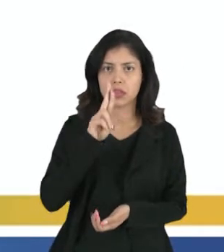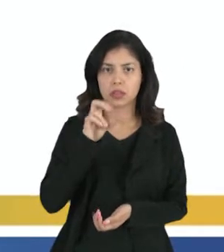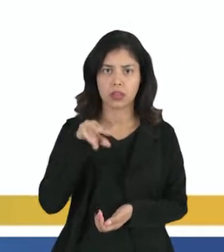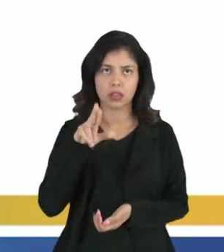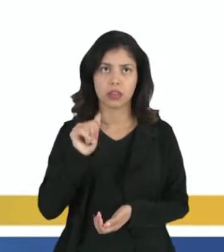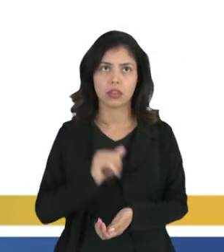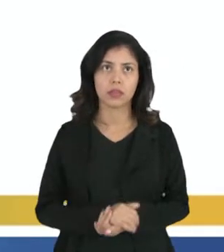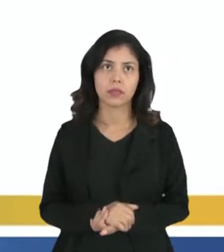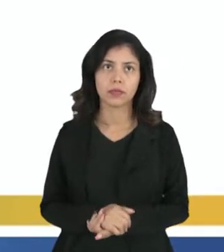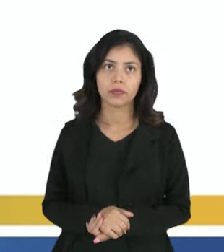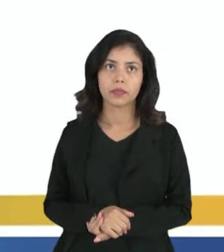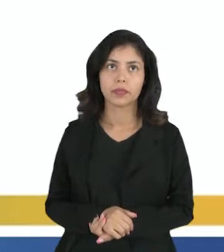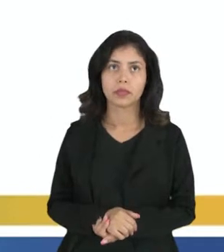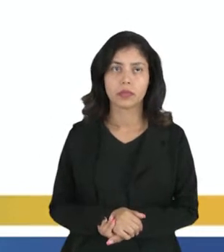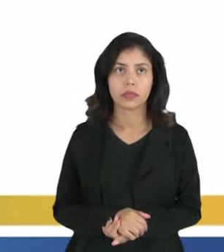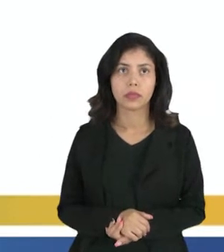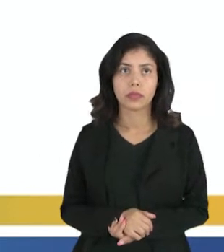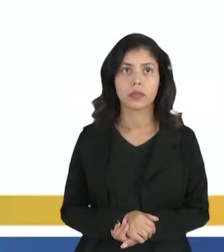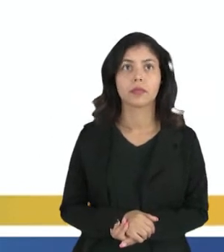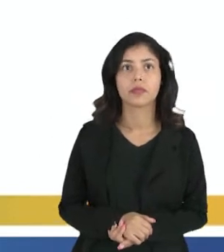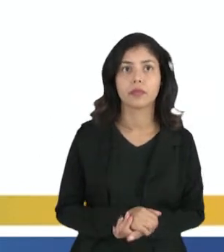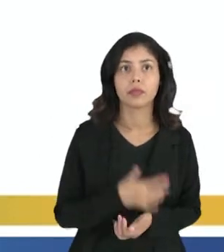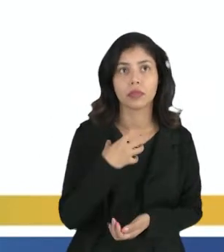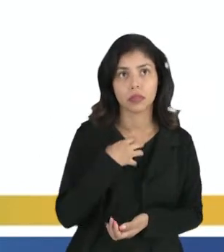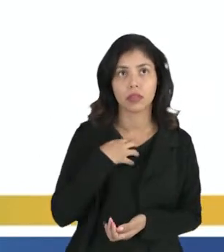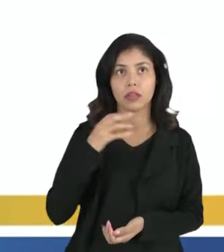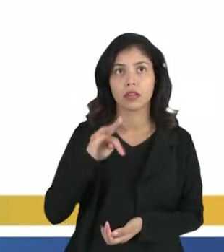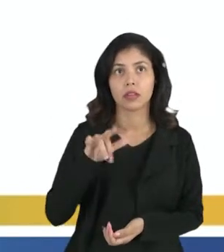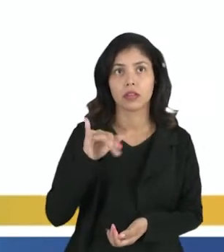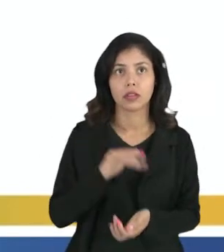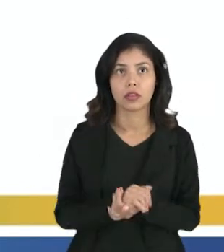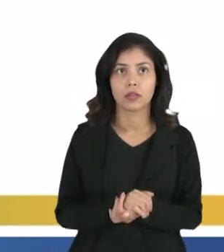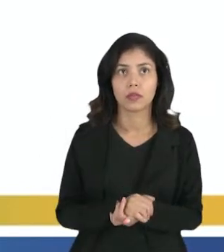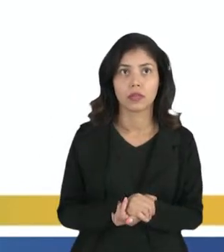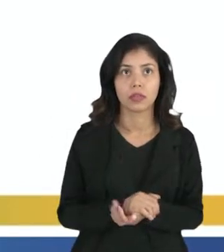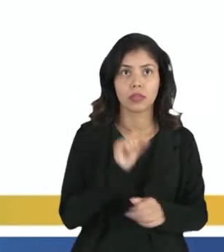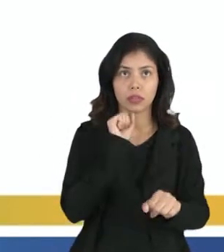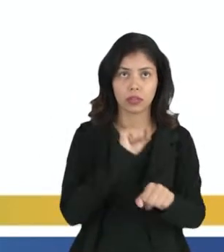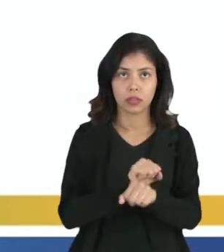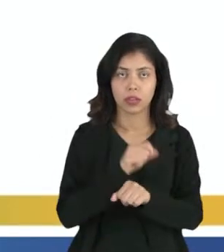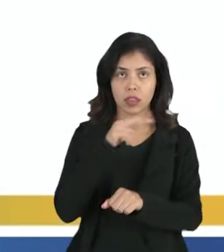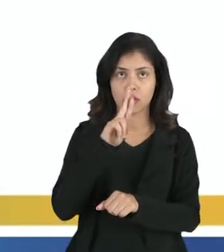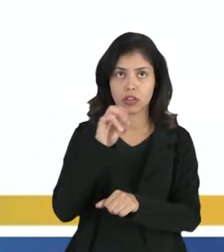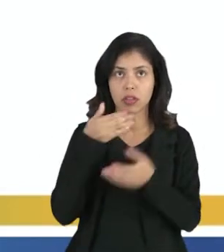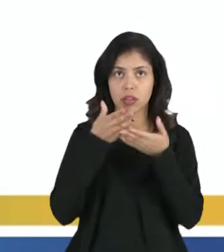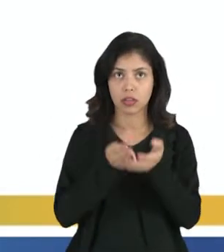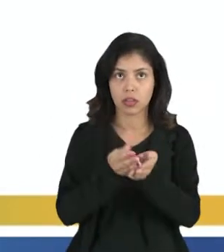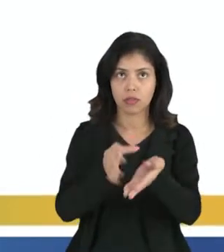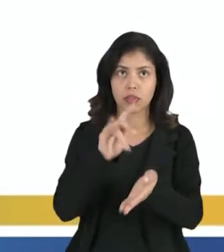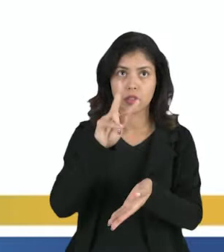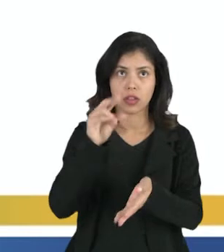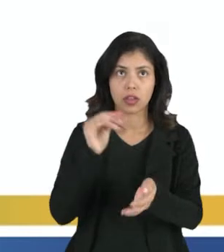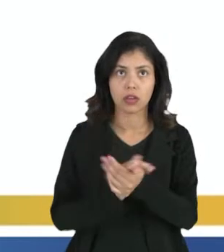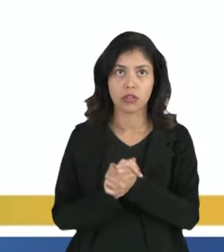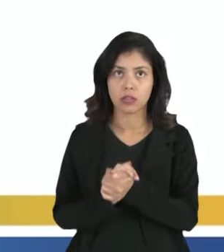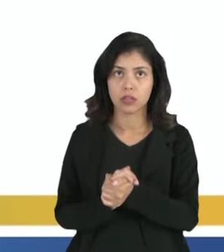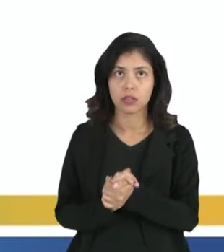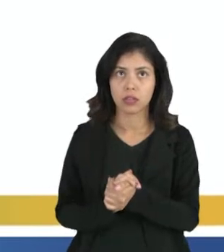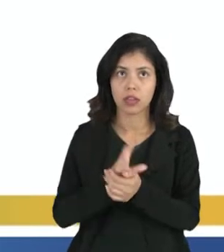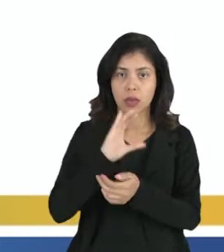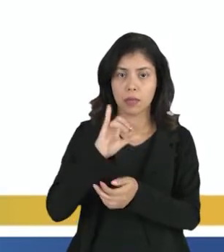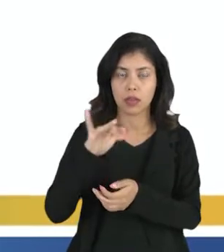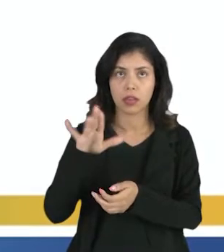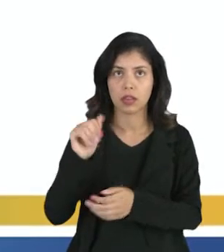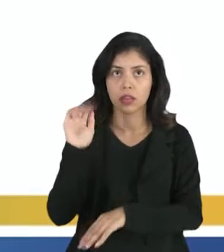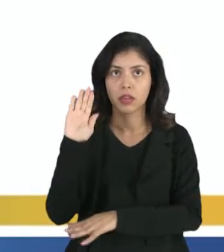menino traquinas. E nós temos no sentido militar, escora de navio em estaleiro ou peça maciça